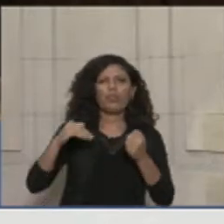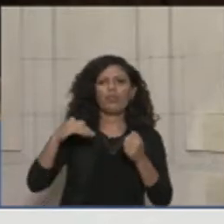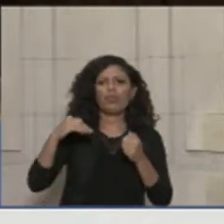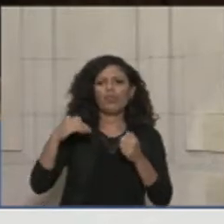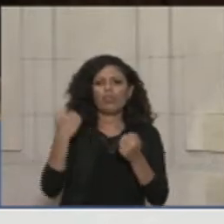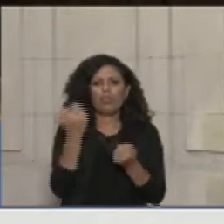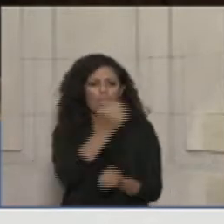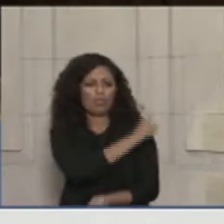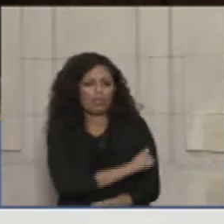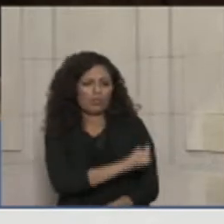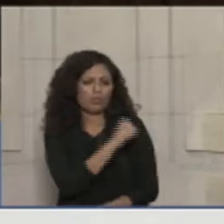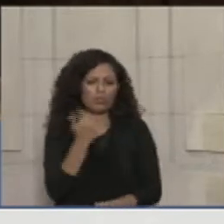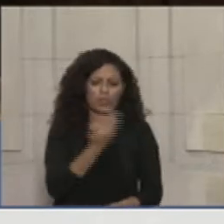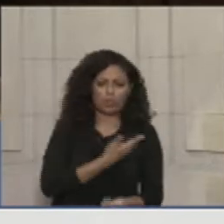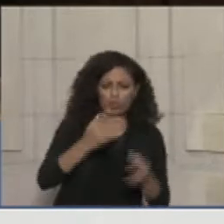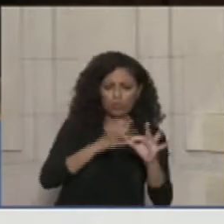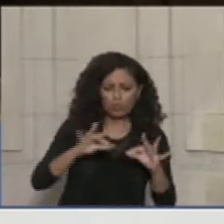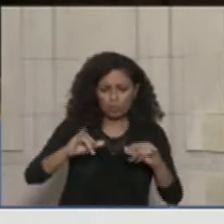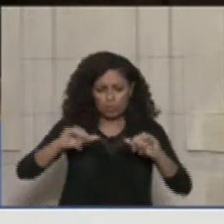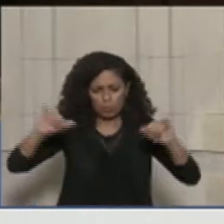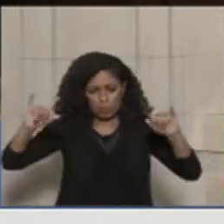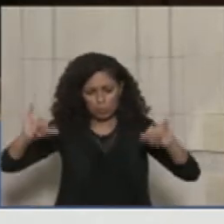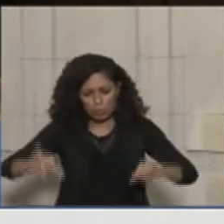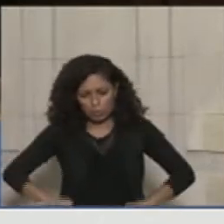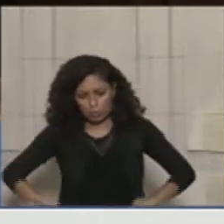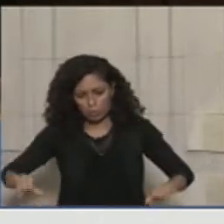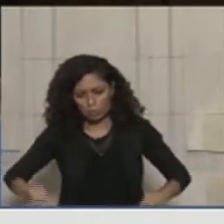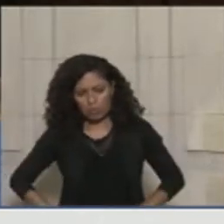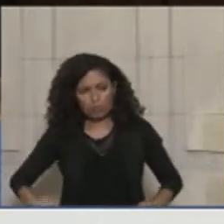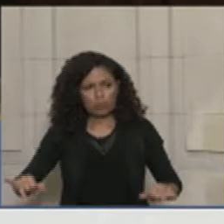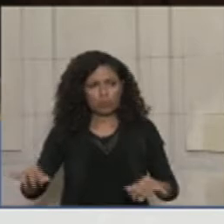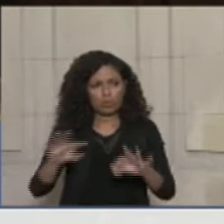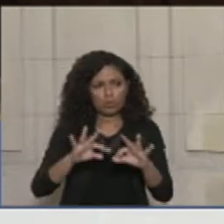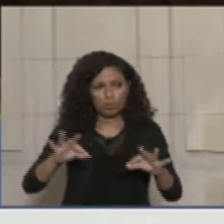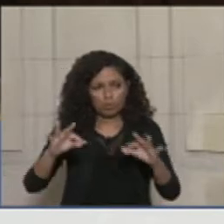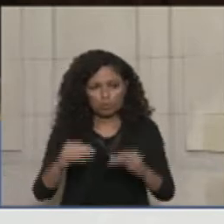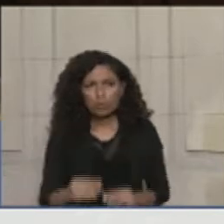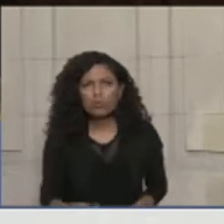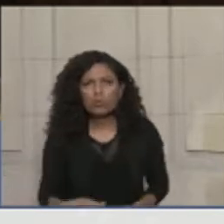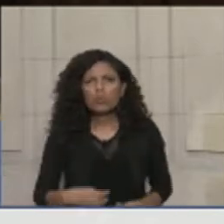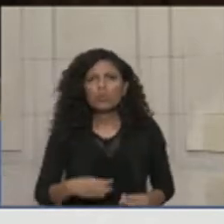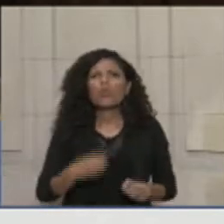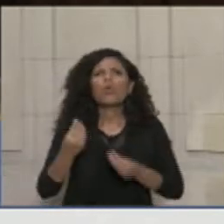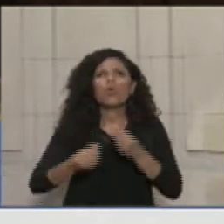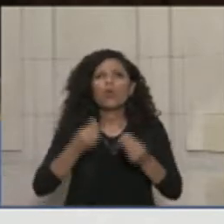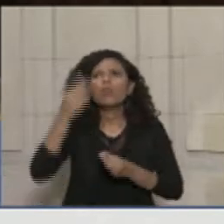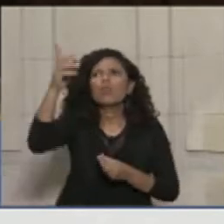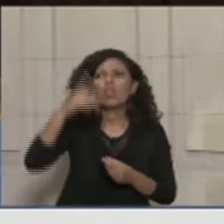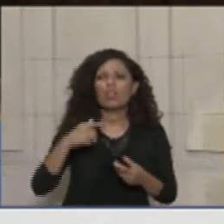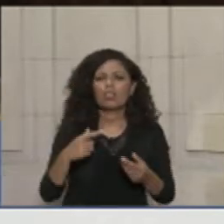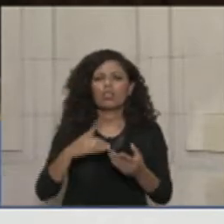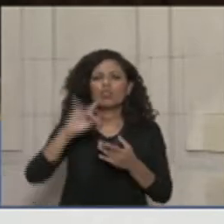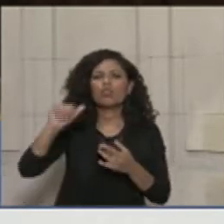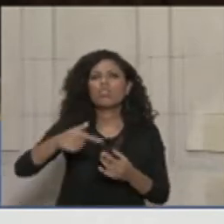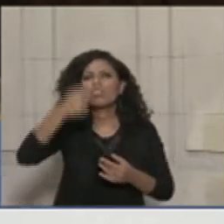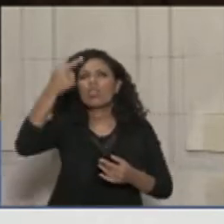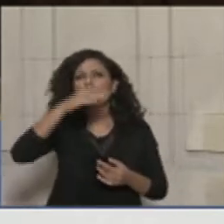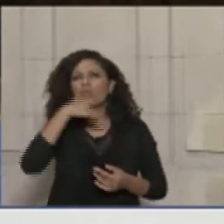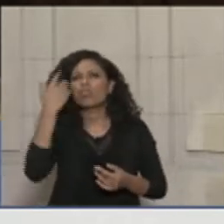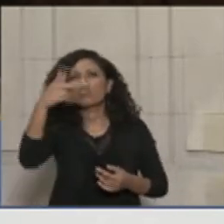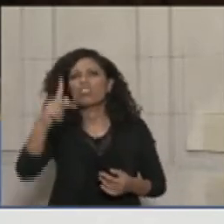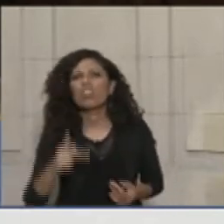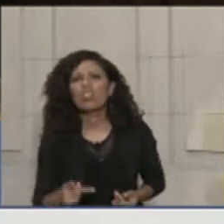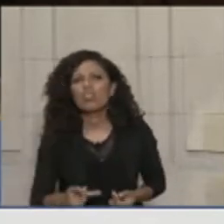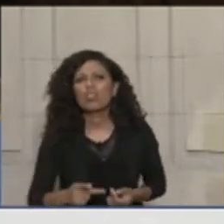jovem de 16 anos foram recebidos pela Polícia Militar à bala. Então esse é o tipo de horror que a gente